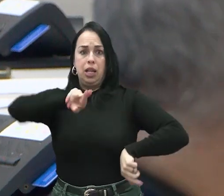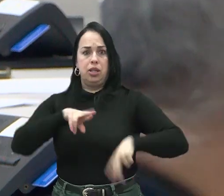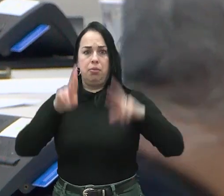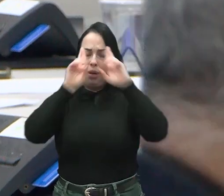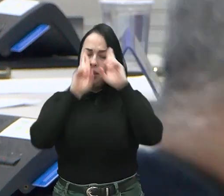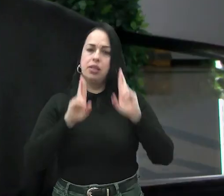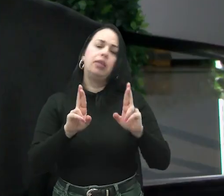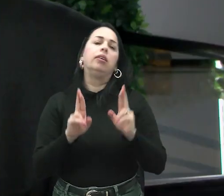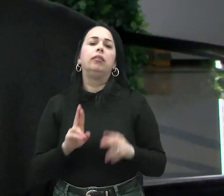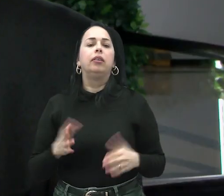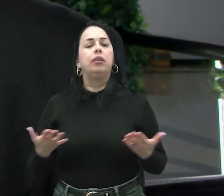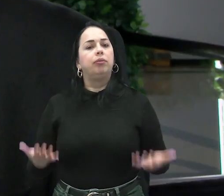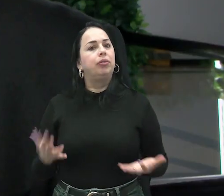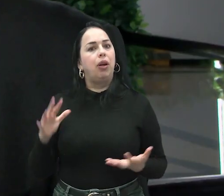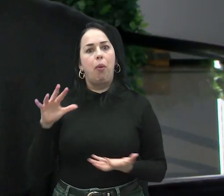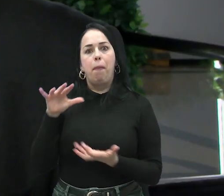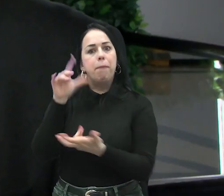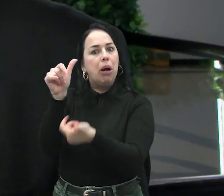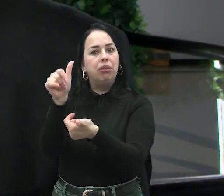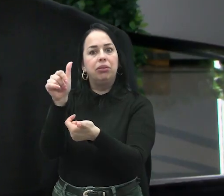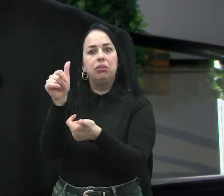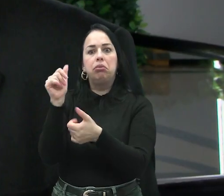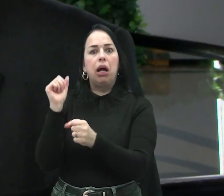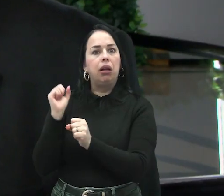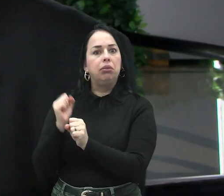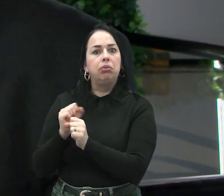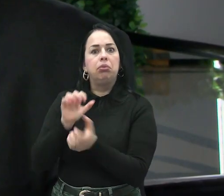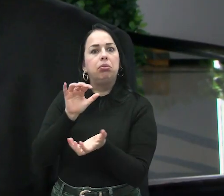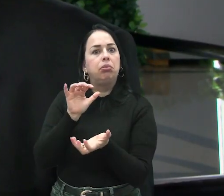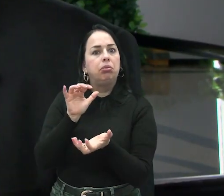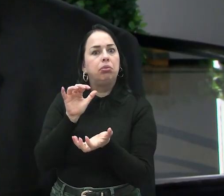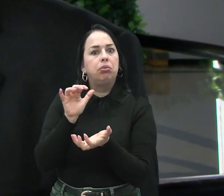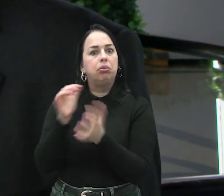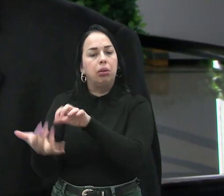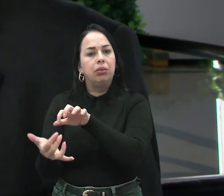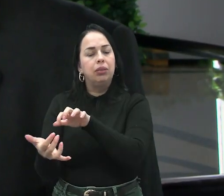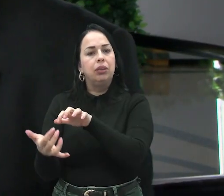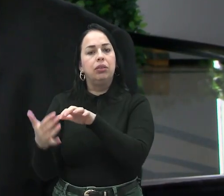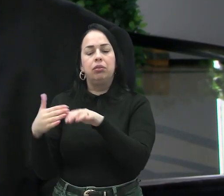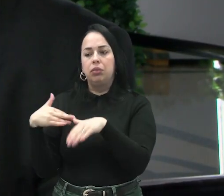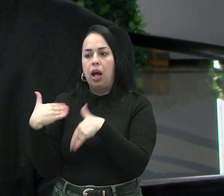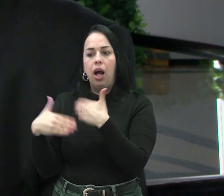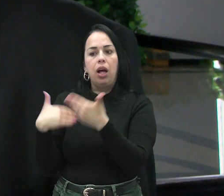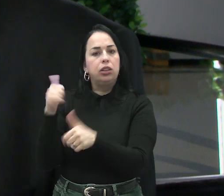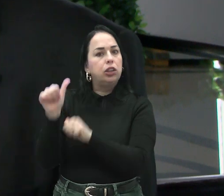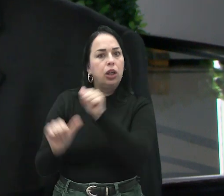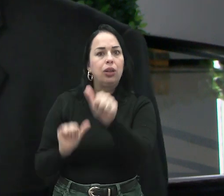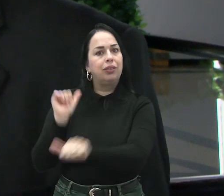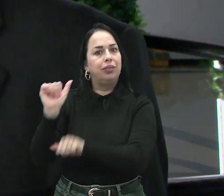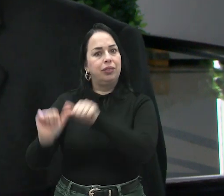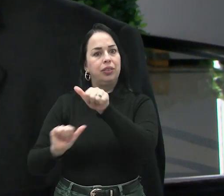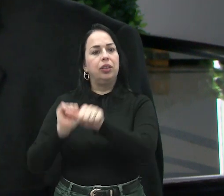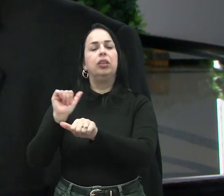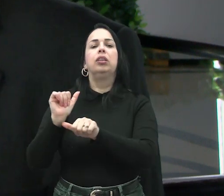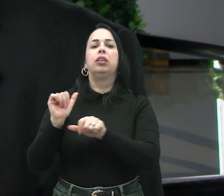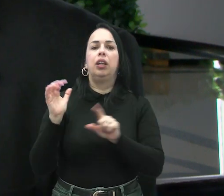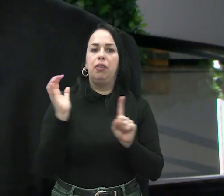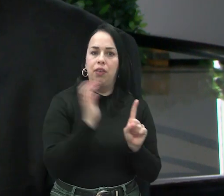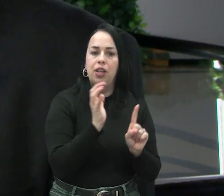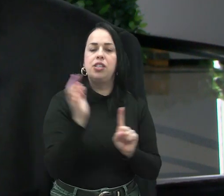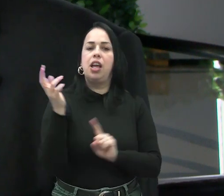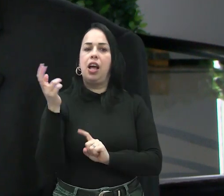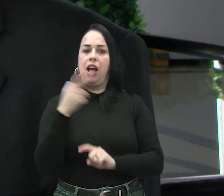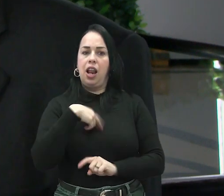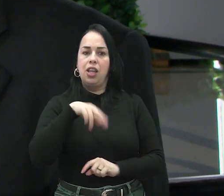diferentes crenças. Creio que o mundo está passando por quebras de ciclos que influenciam também